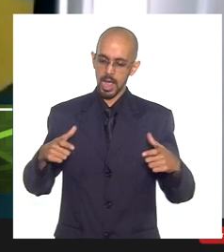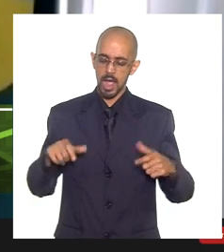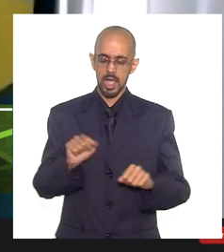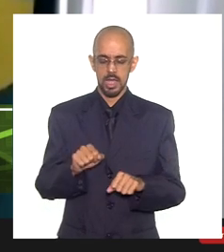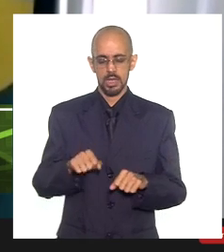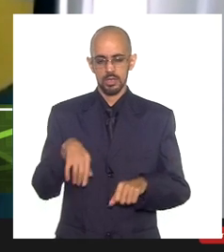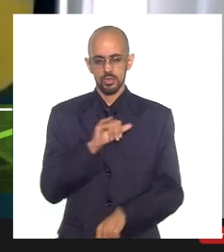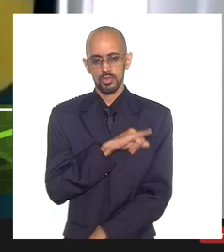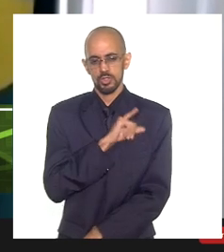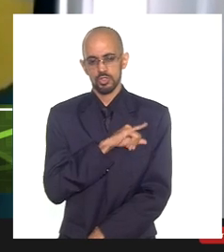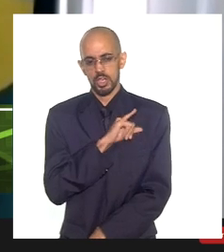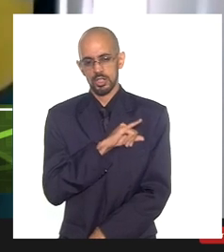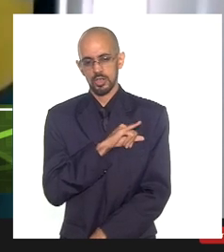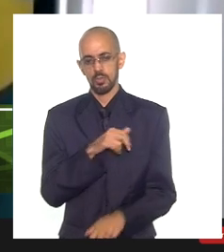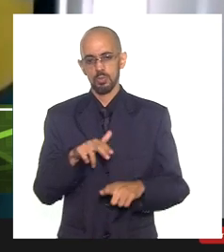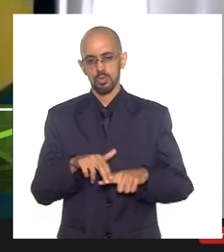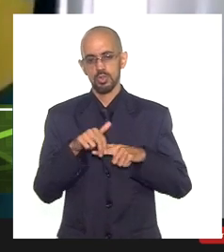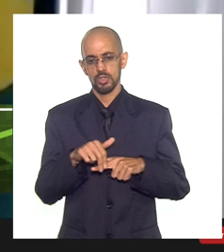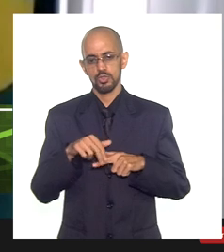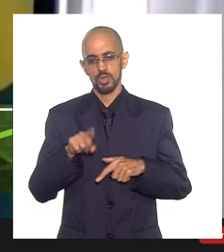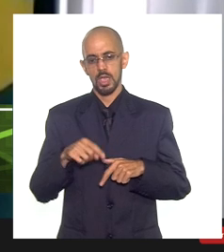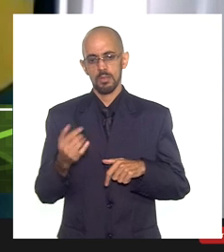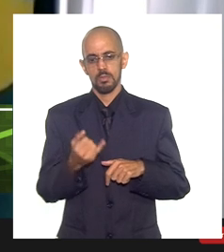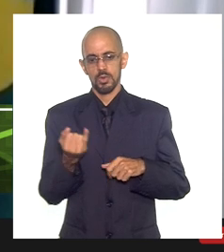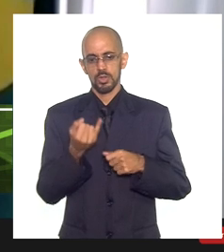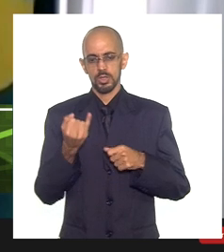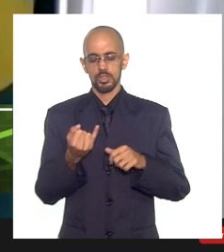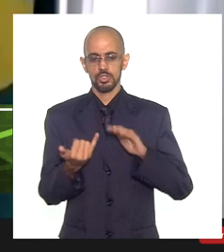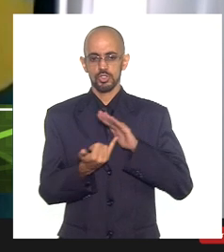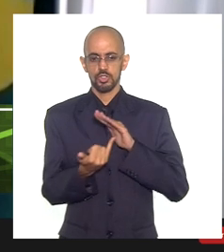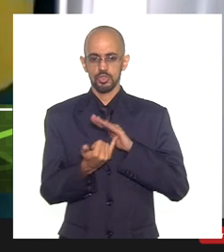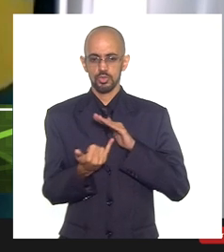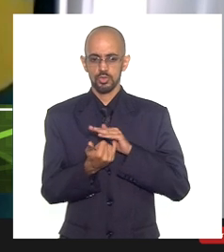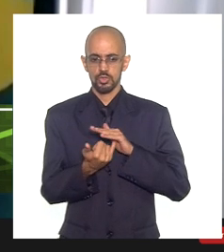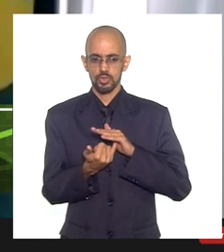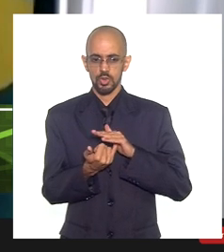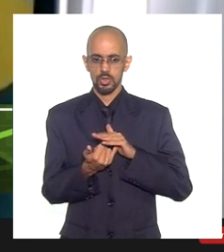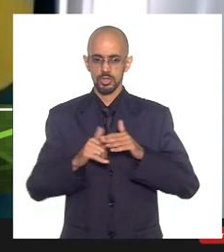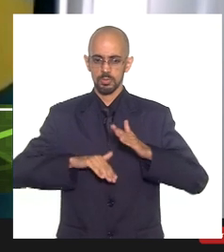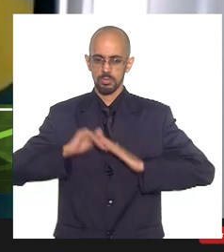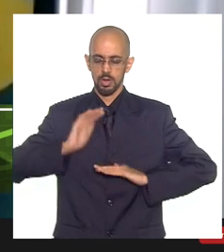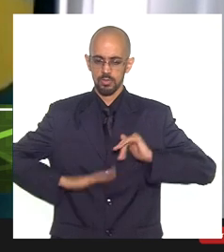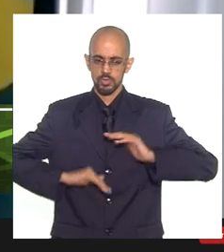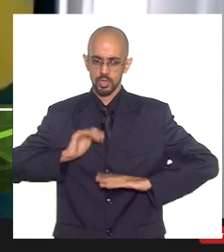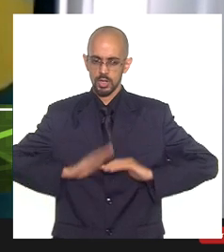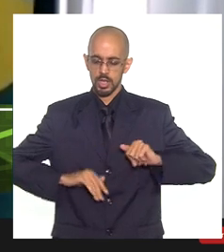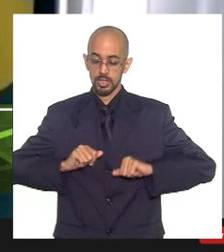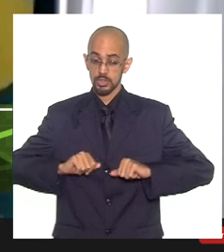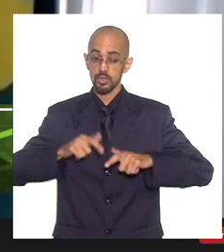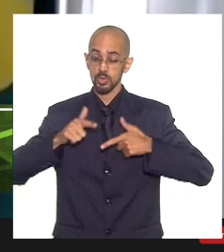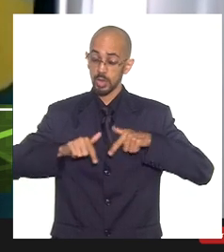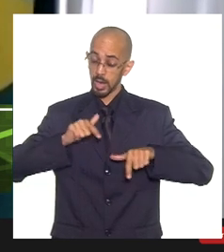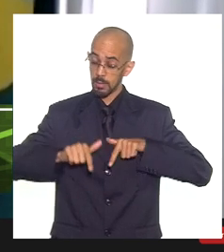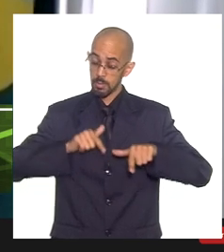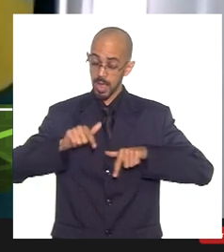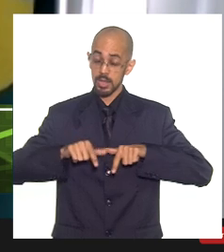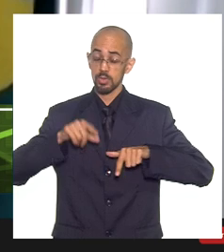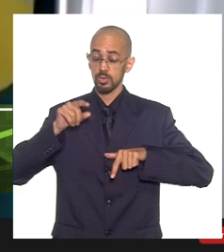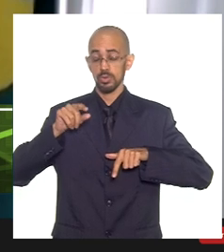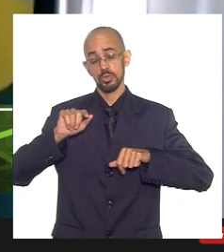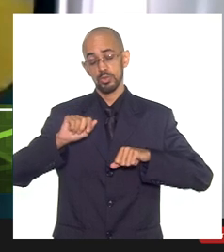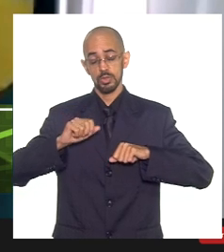são muito importantes dotadamente quando tratam de instituições de áreas de profissionais cujo trabalho cuja expertise